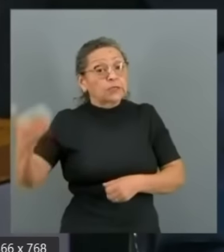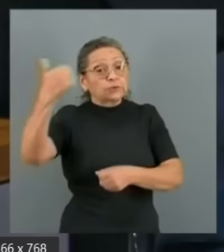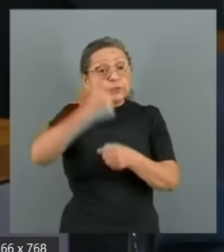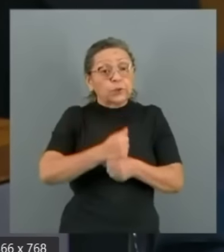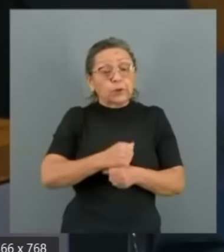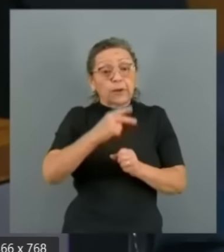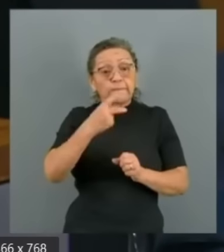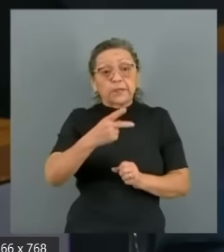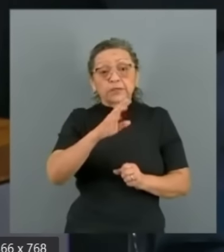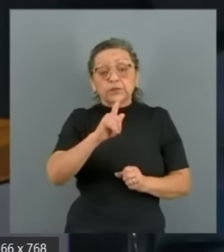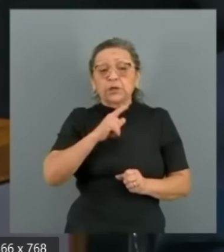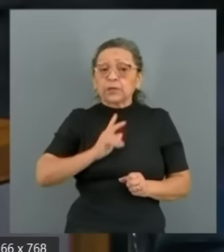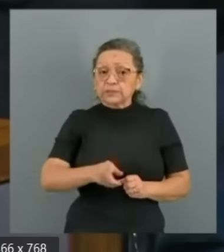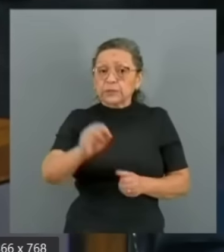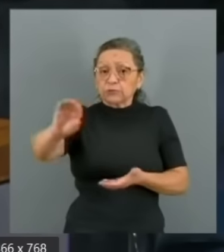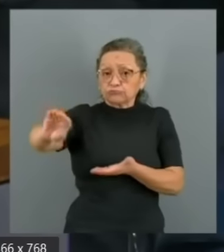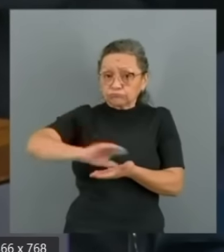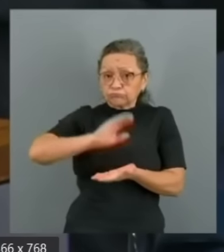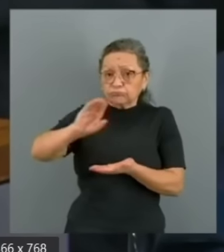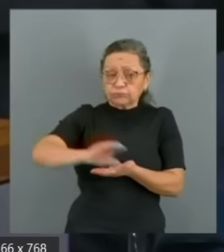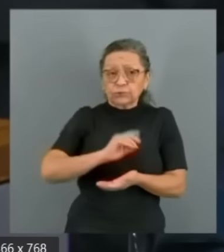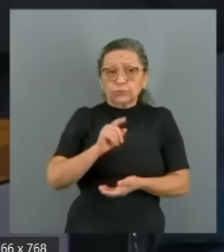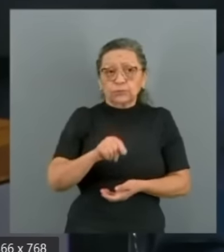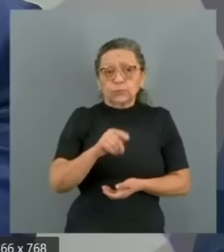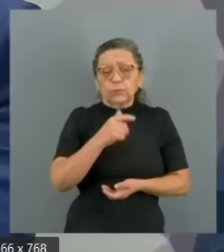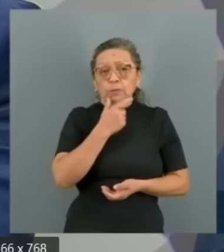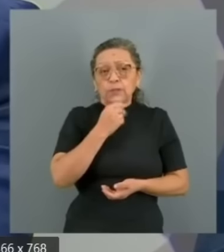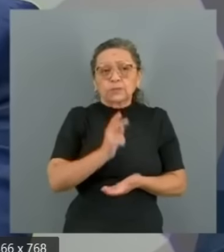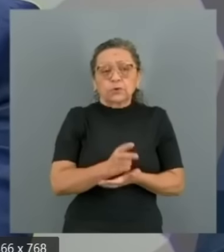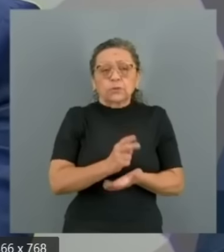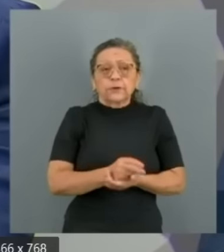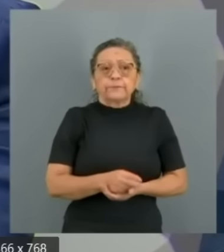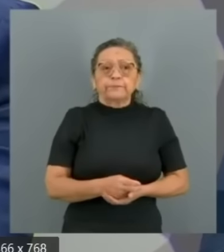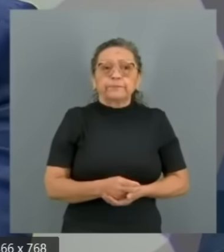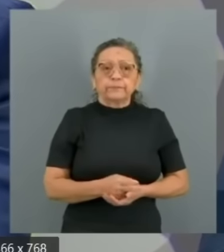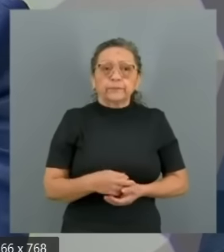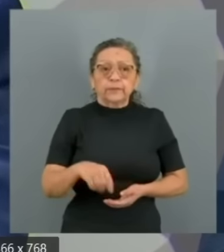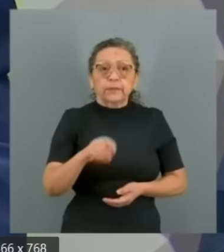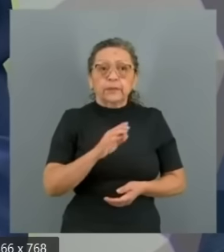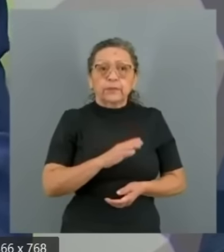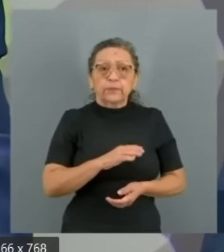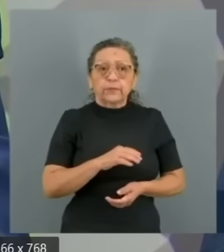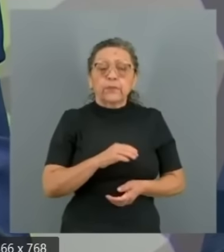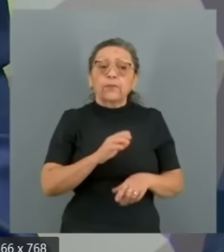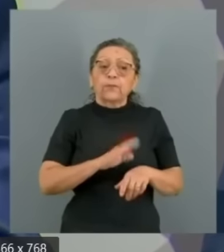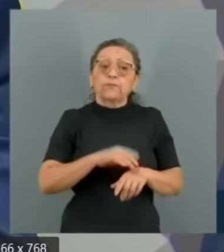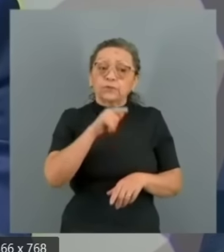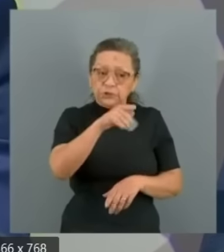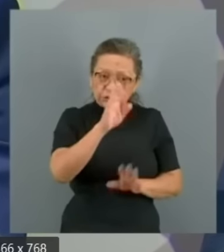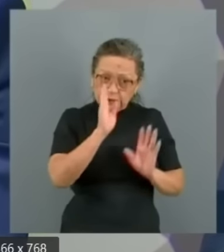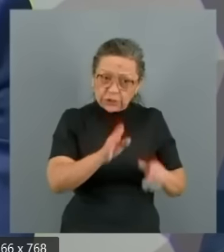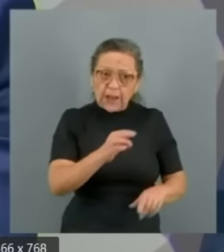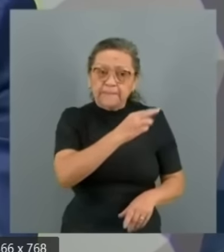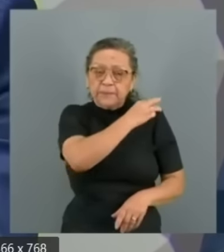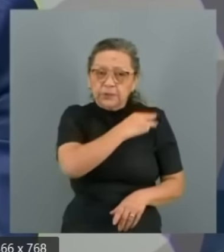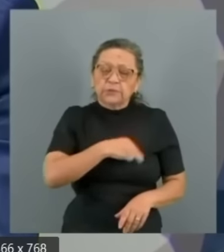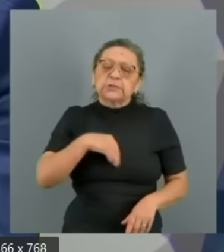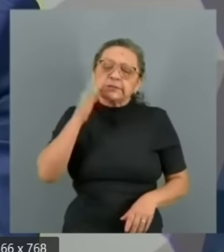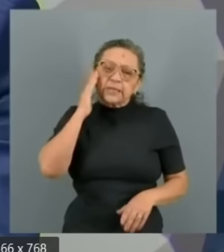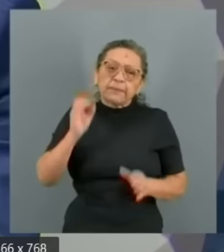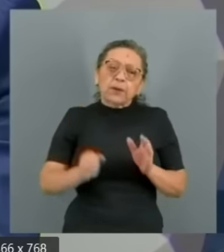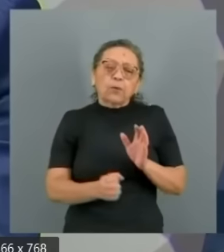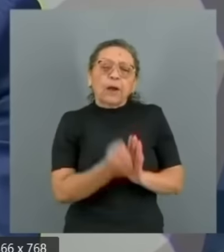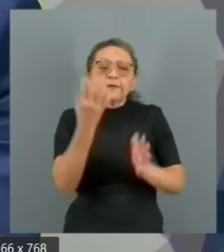receber recursos do senhor Antunes. A Conjur, mais de 7 como o milhões de senhor mesmo reais. foi ministro, o senhor sabe quais as funções da